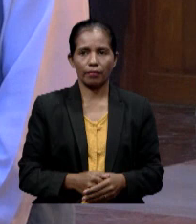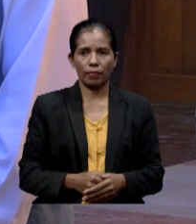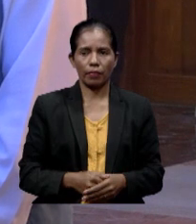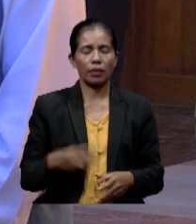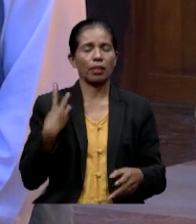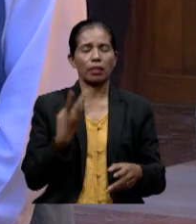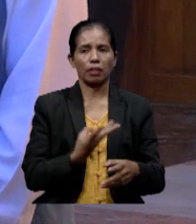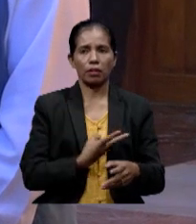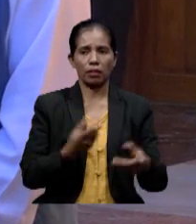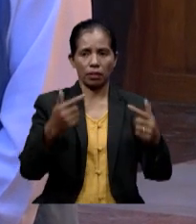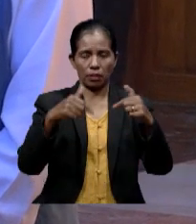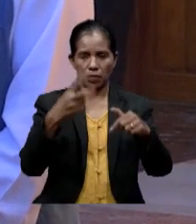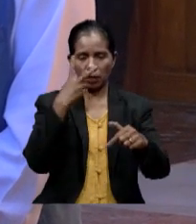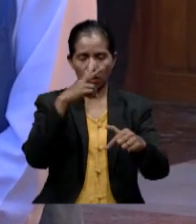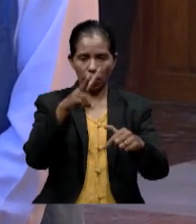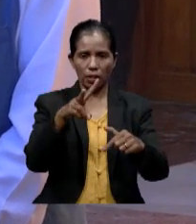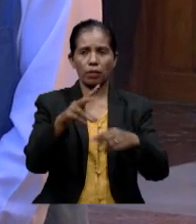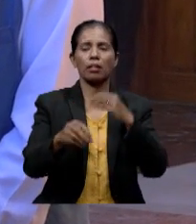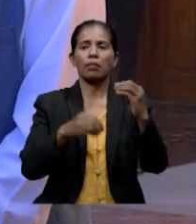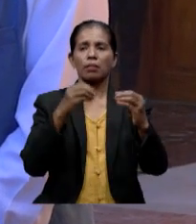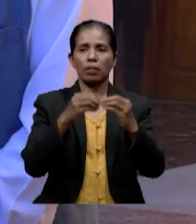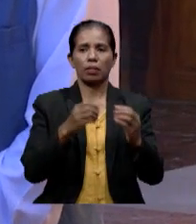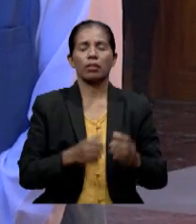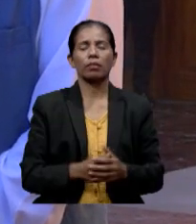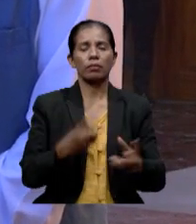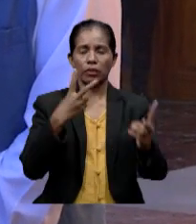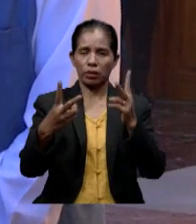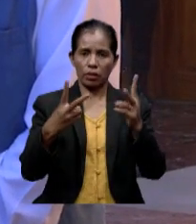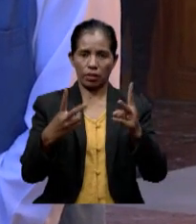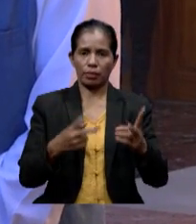ver em geral o que é que